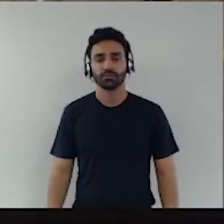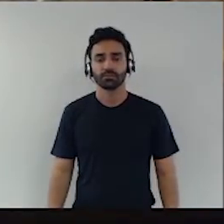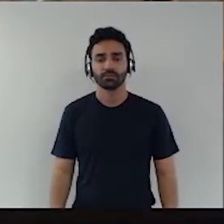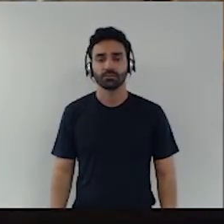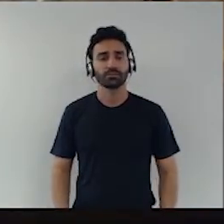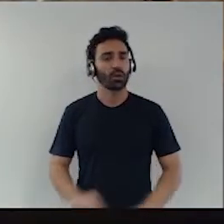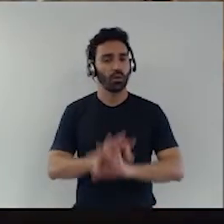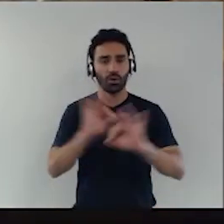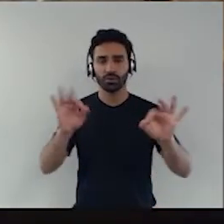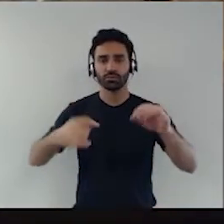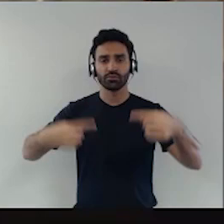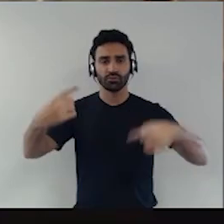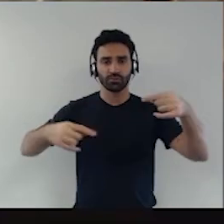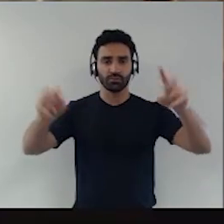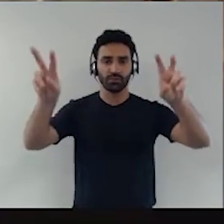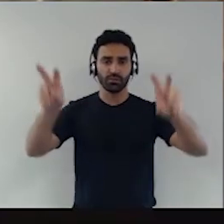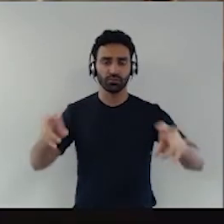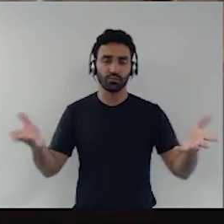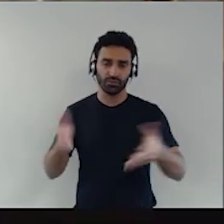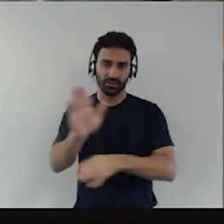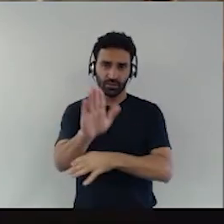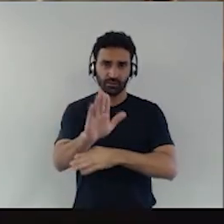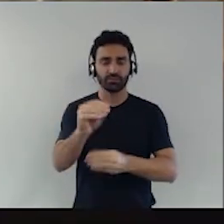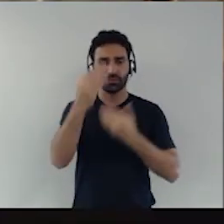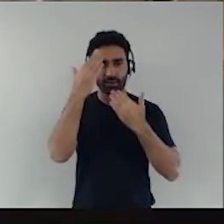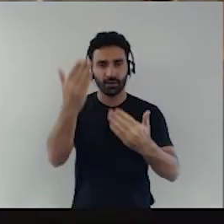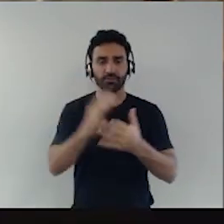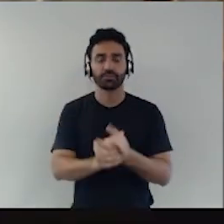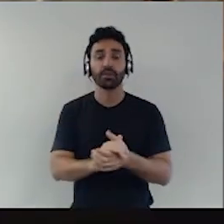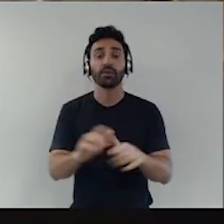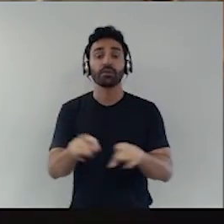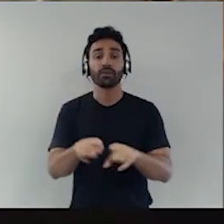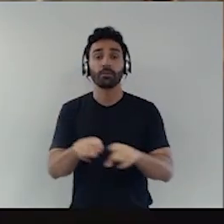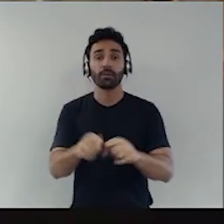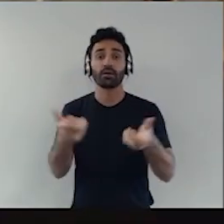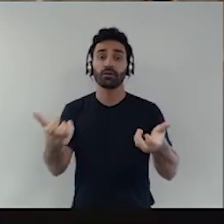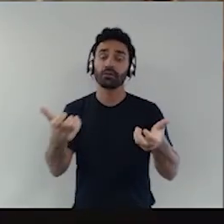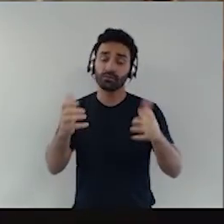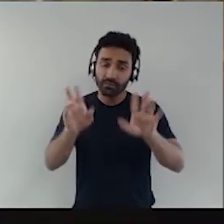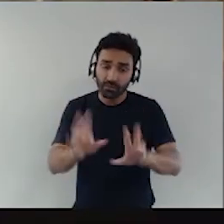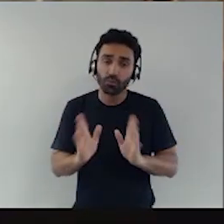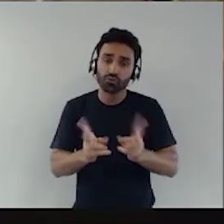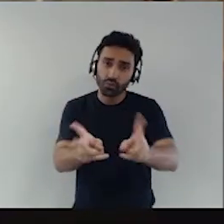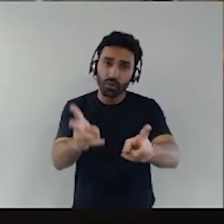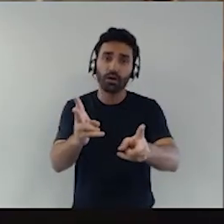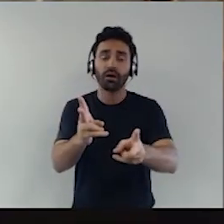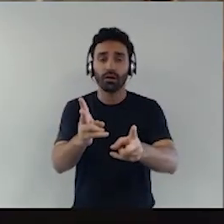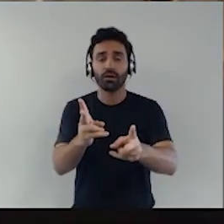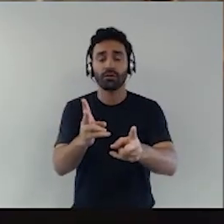excelente discussão que tivemos nessa tarde de hoje. Bem como convido a permanecerem